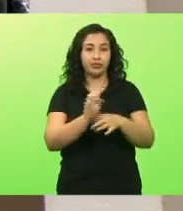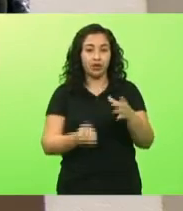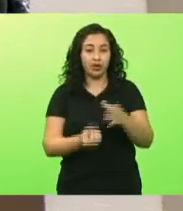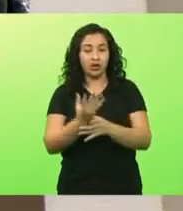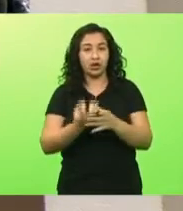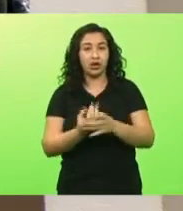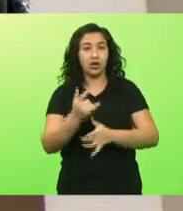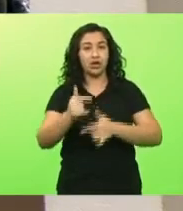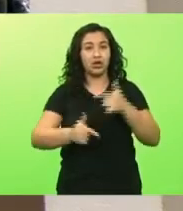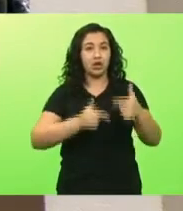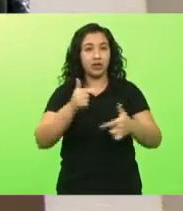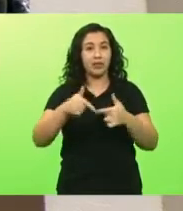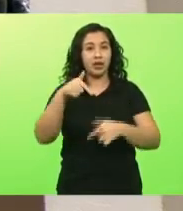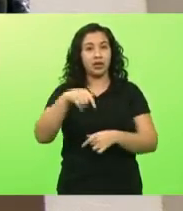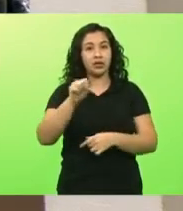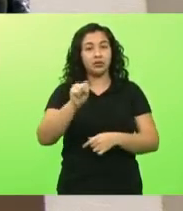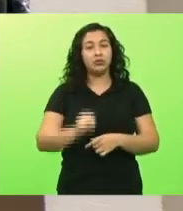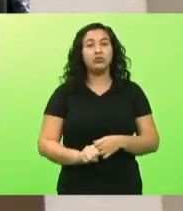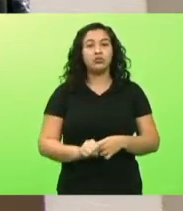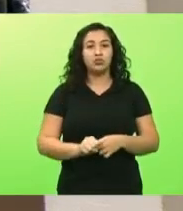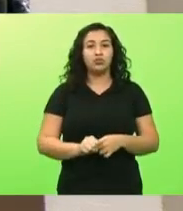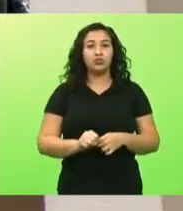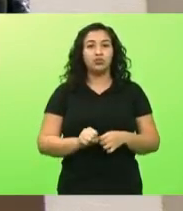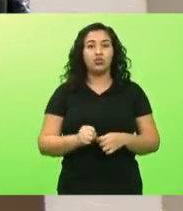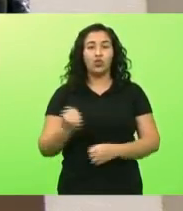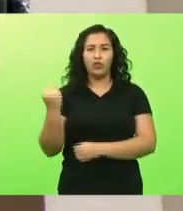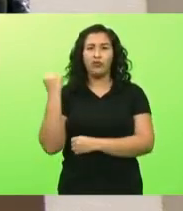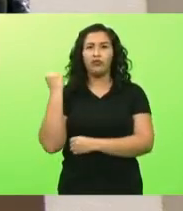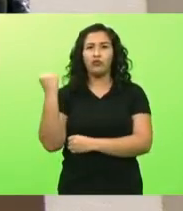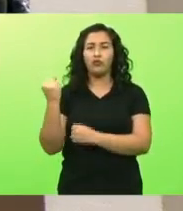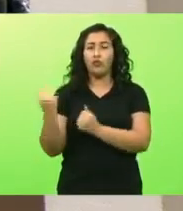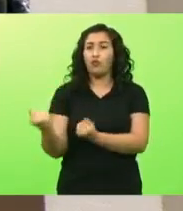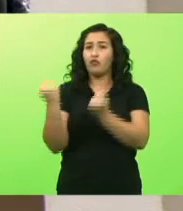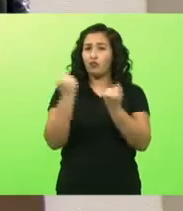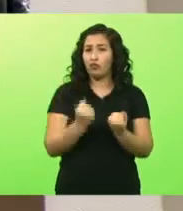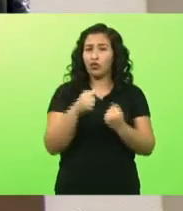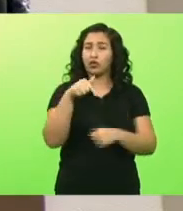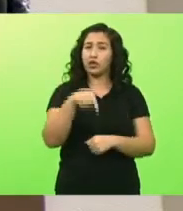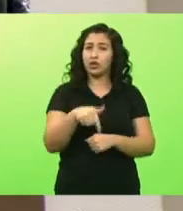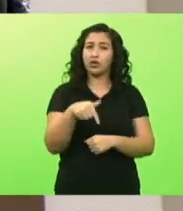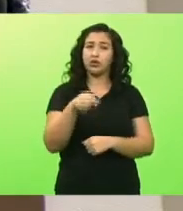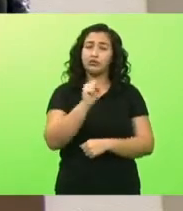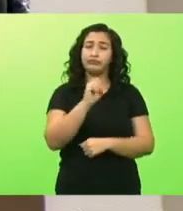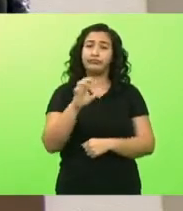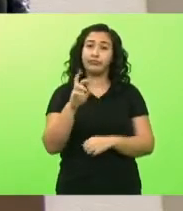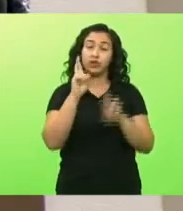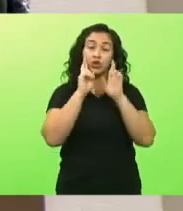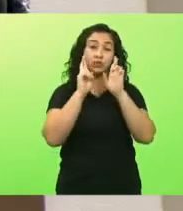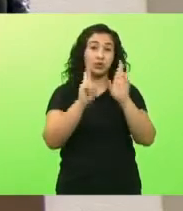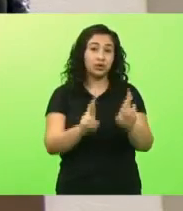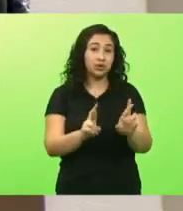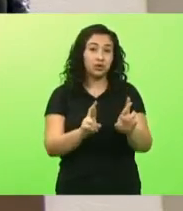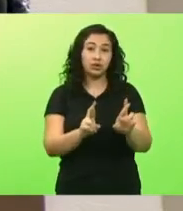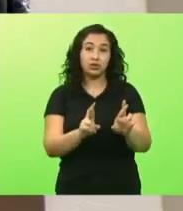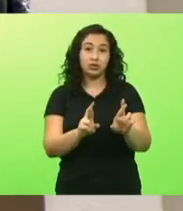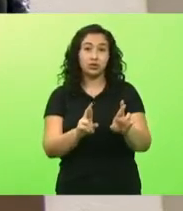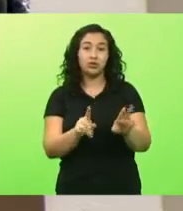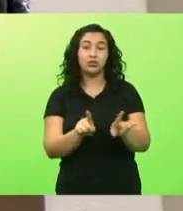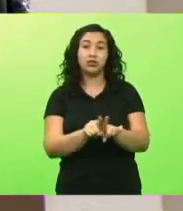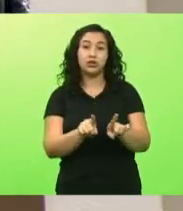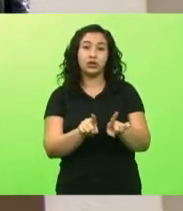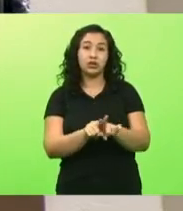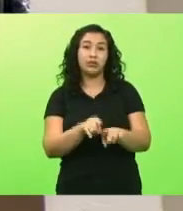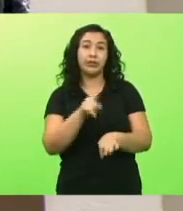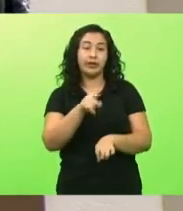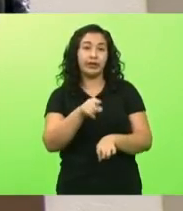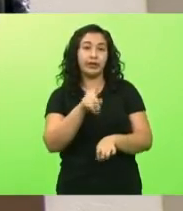do estado e para o fortalecimento do nosso estado de Santa Catarina também. Respeitando aqui o posicionamento do deputado Márcio Machado,